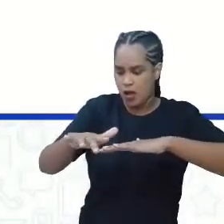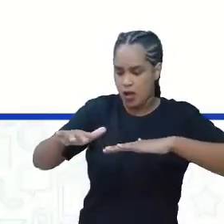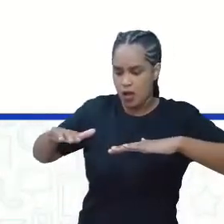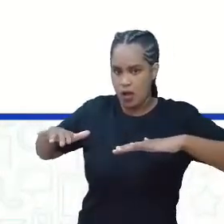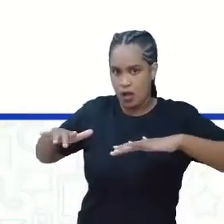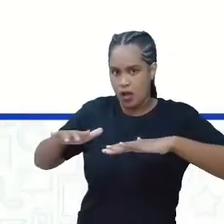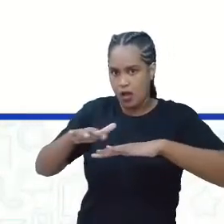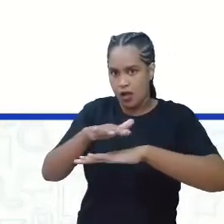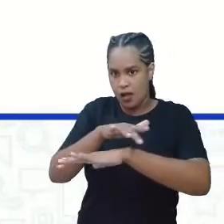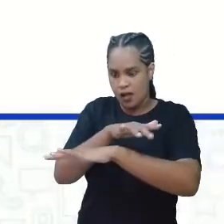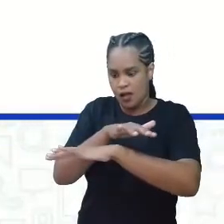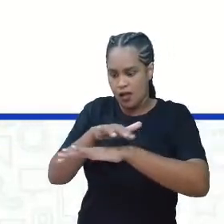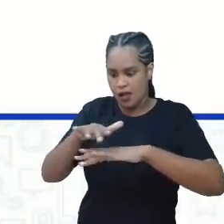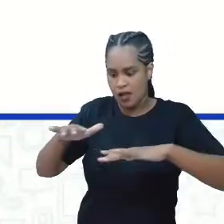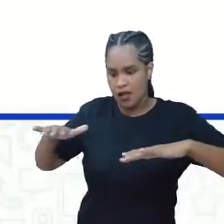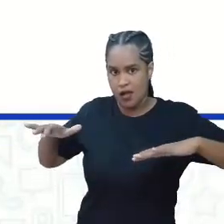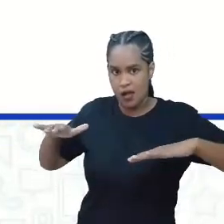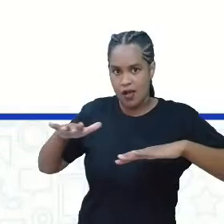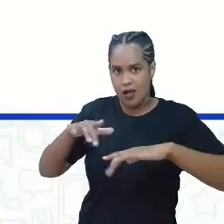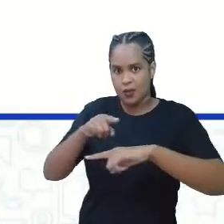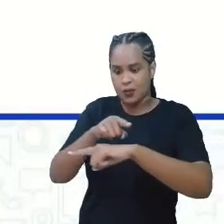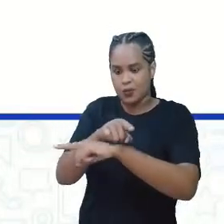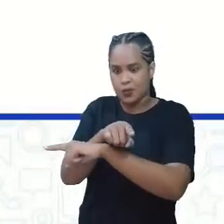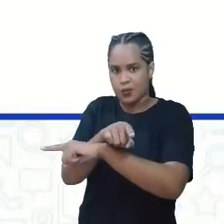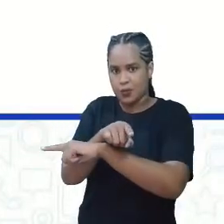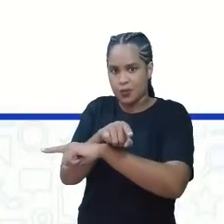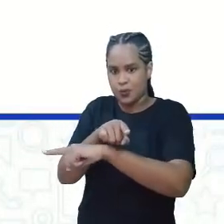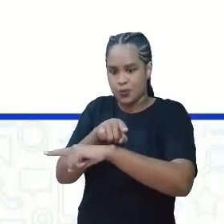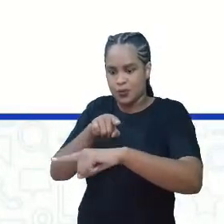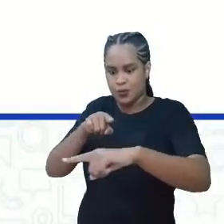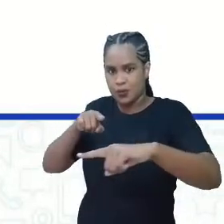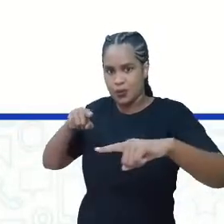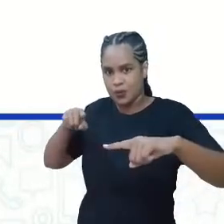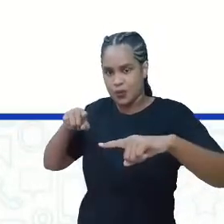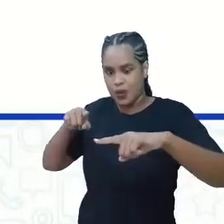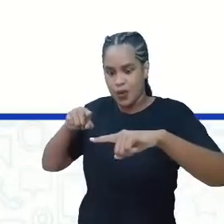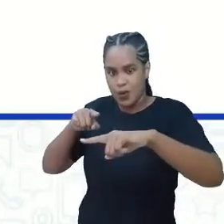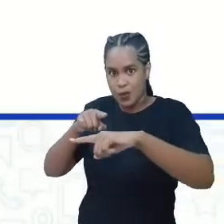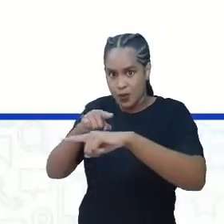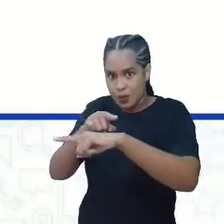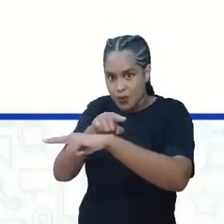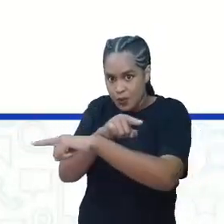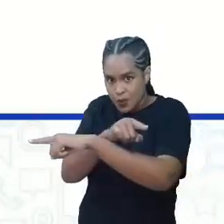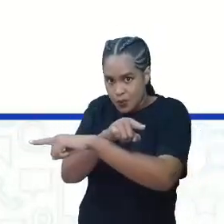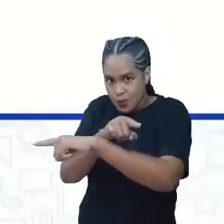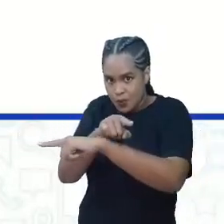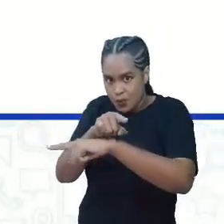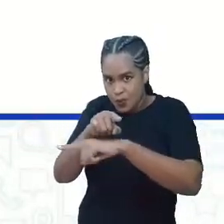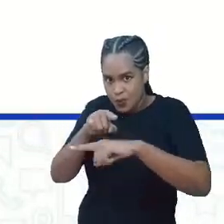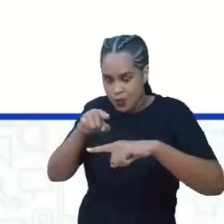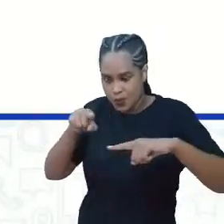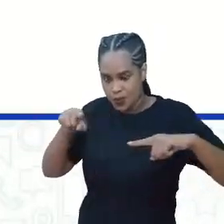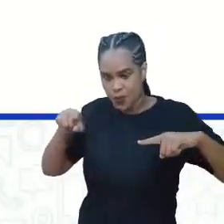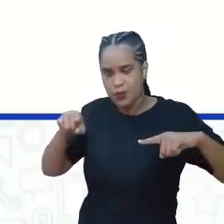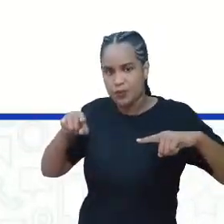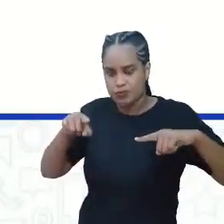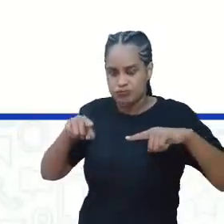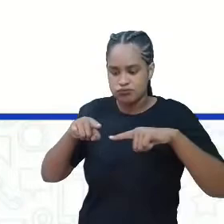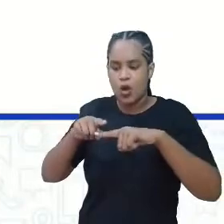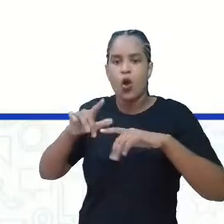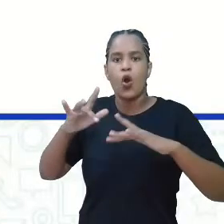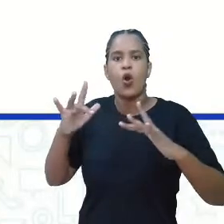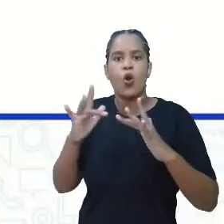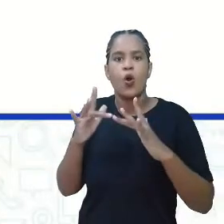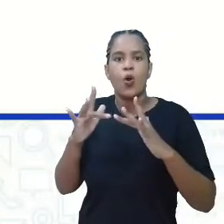exemplo, certo? De retas concorrentes. Você pode ver aí, ó, duas retinhas que elas estão se cruzando. Se você